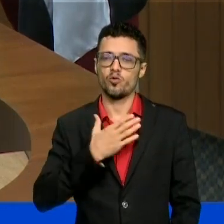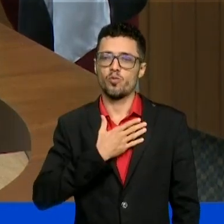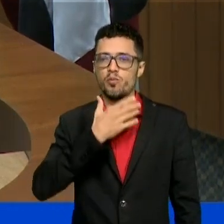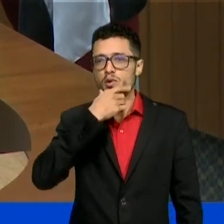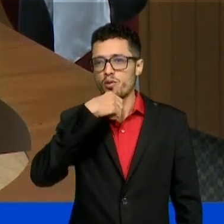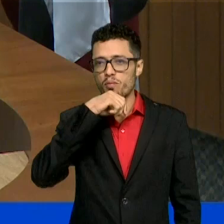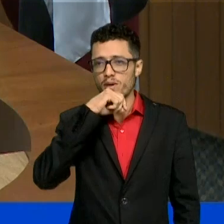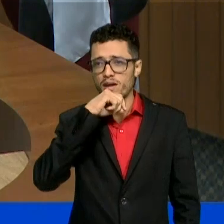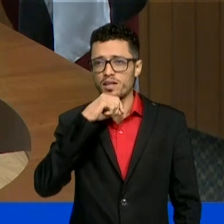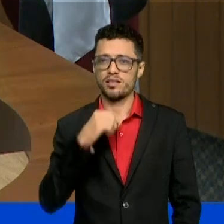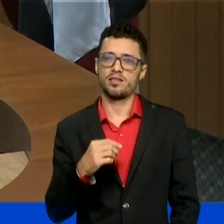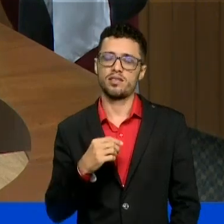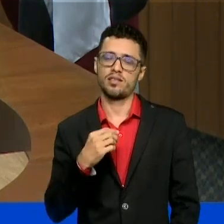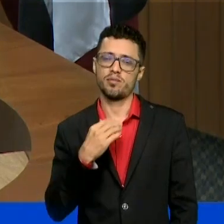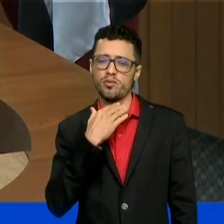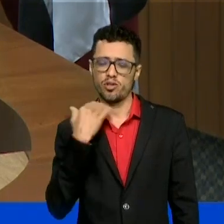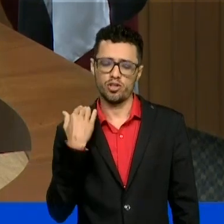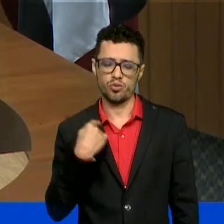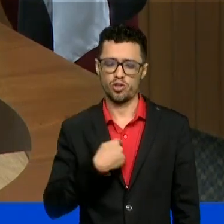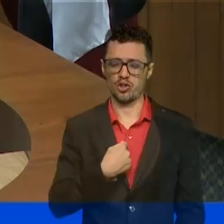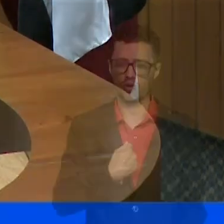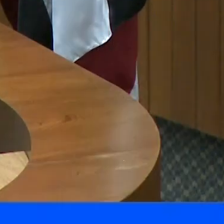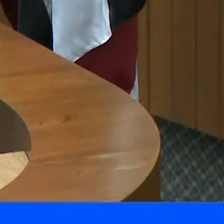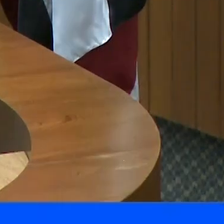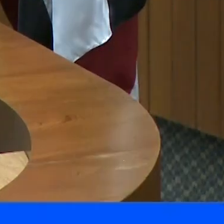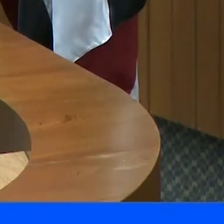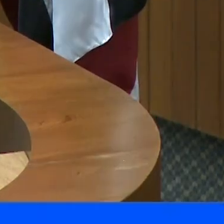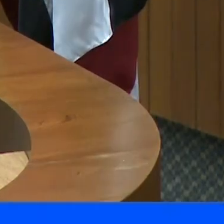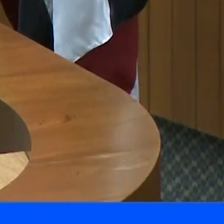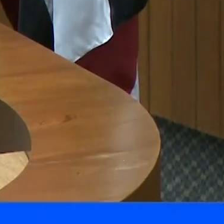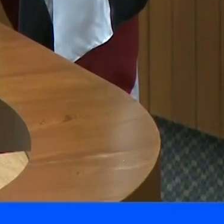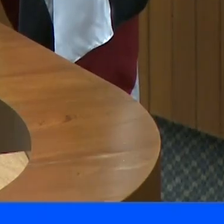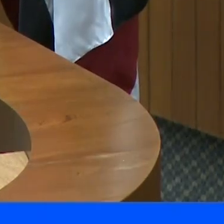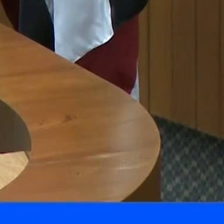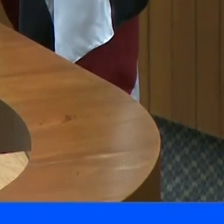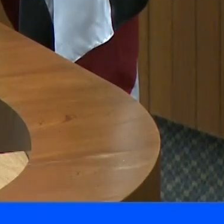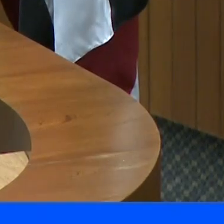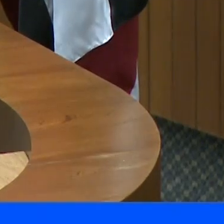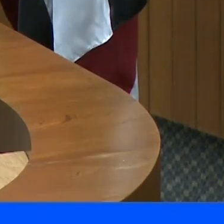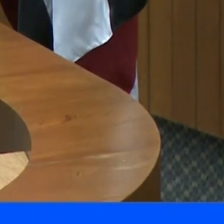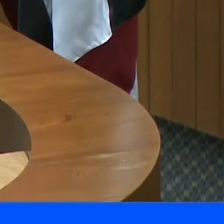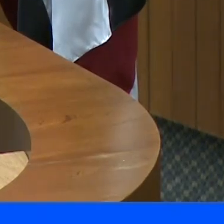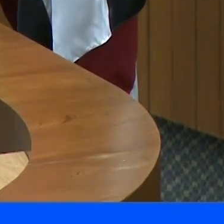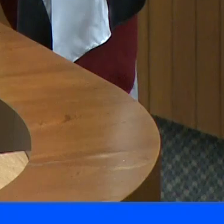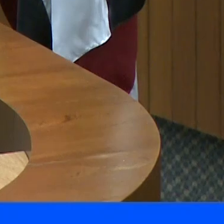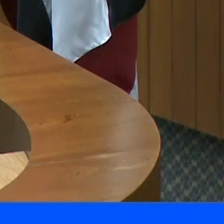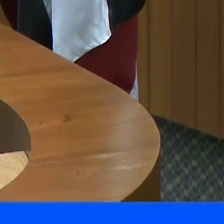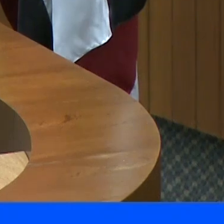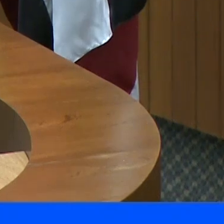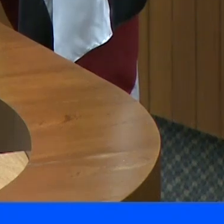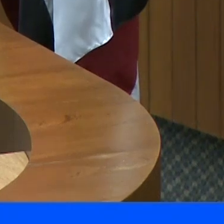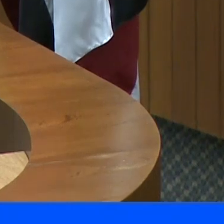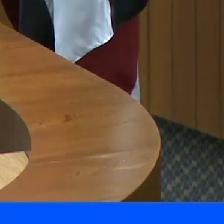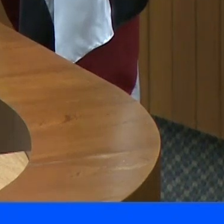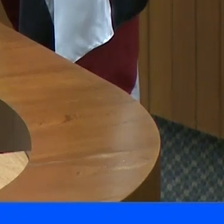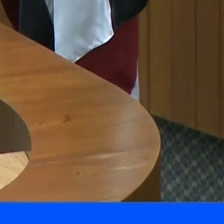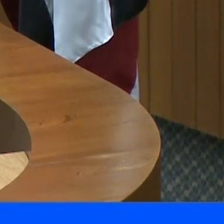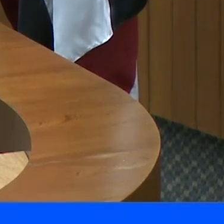muito novo, muito cedo, e de meus irmãos mais velhos que souberam, todos me dar exemplo de responsabilidade,